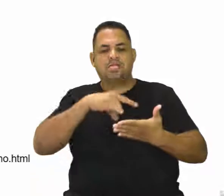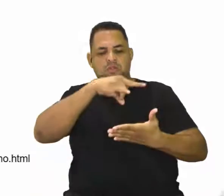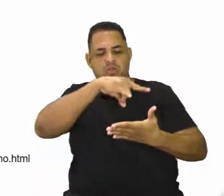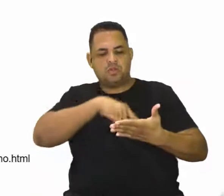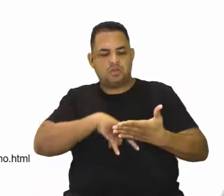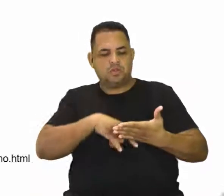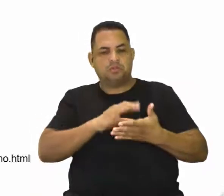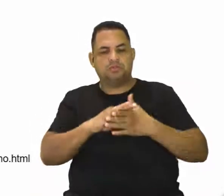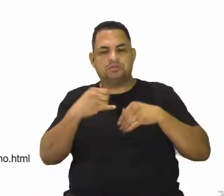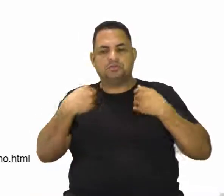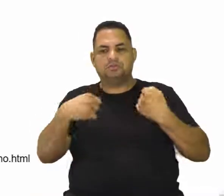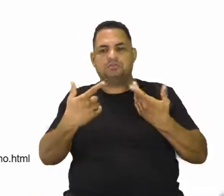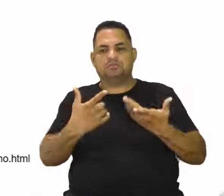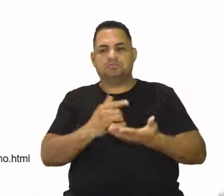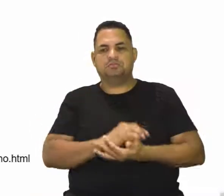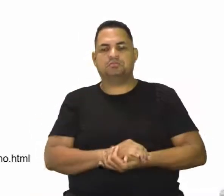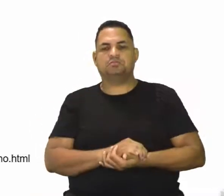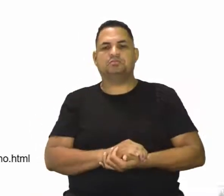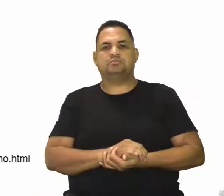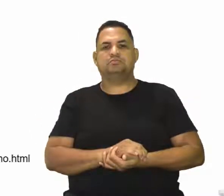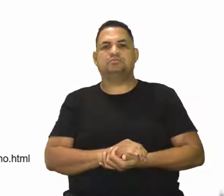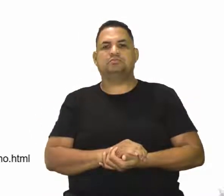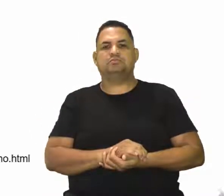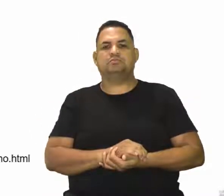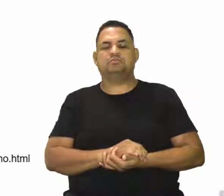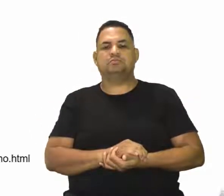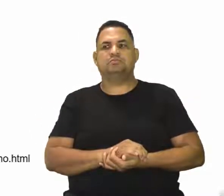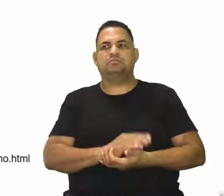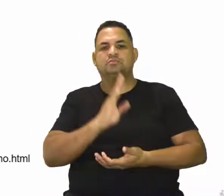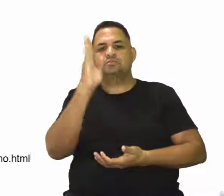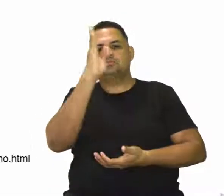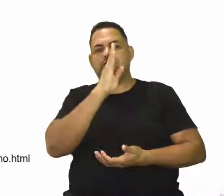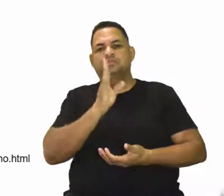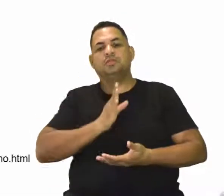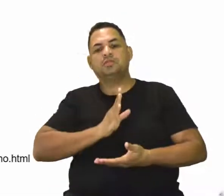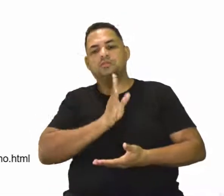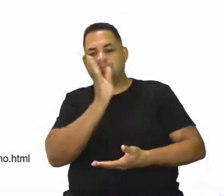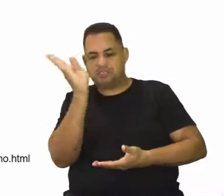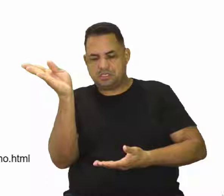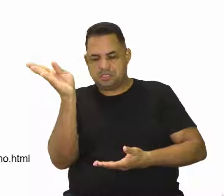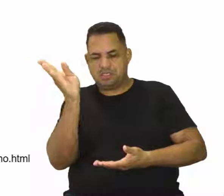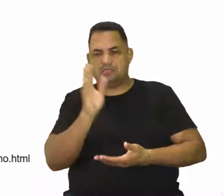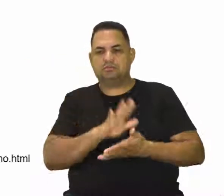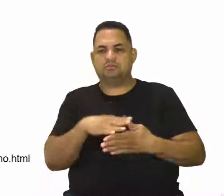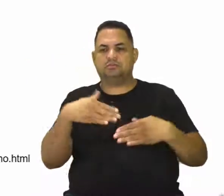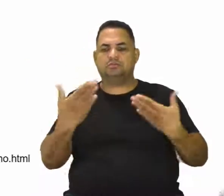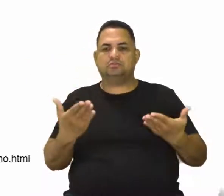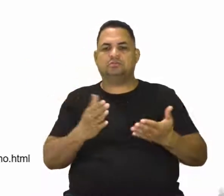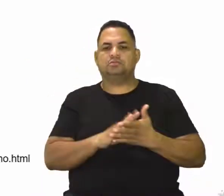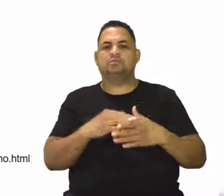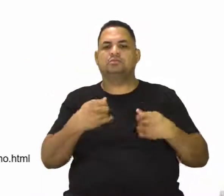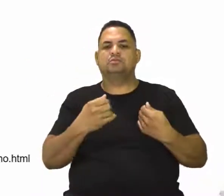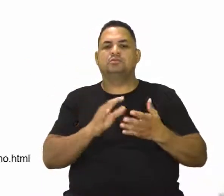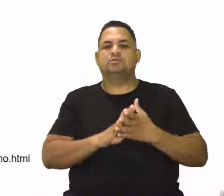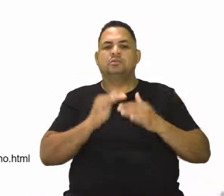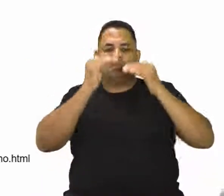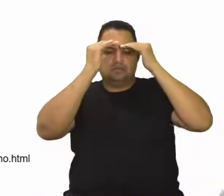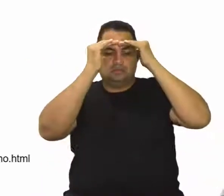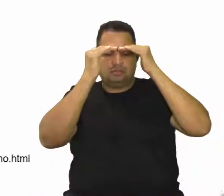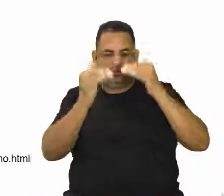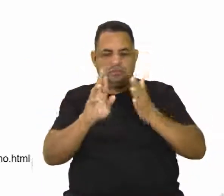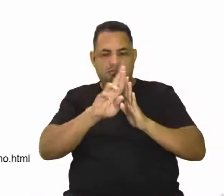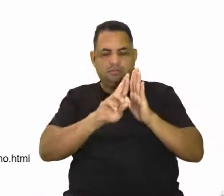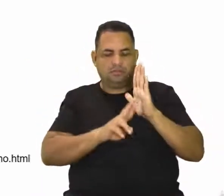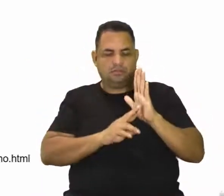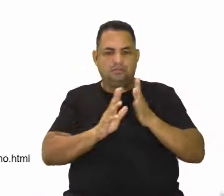documentações exigidas, por que não? E a do Brasil pode ir lá? Pode, desde que obedeça às